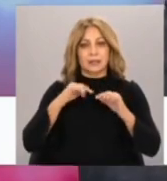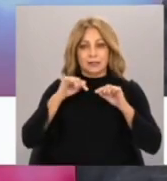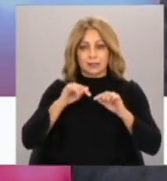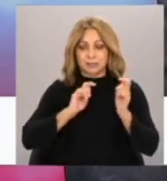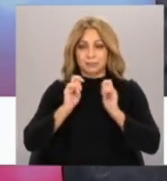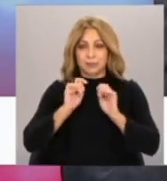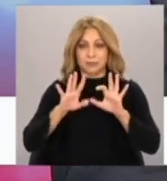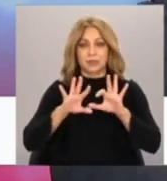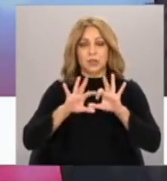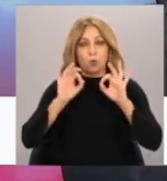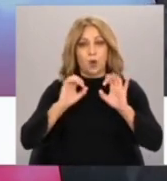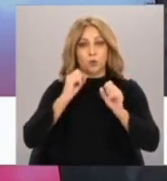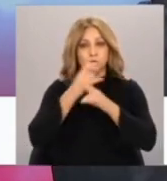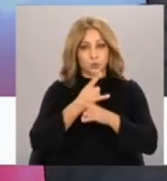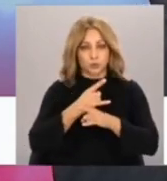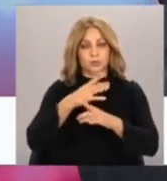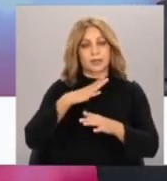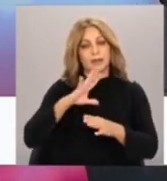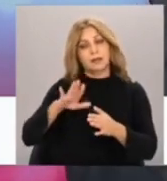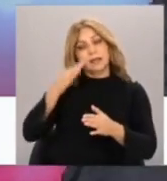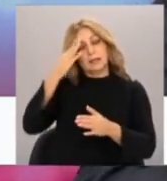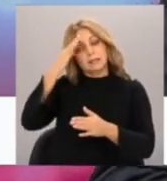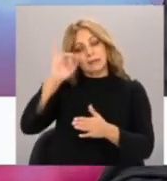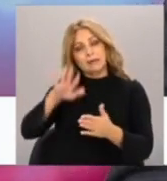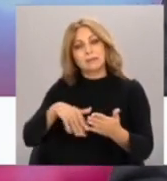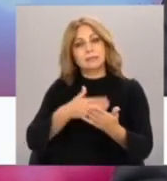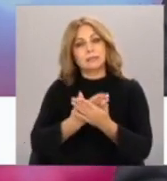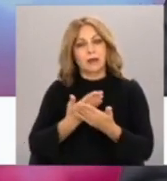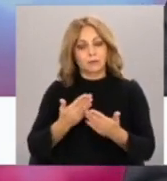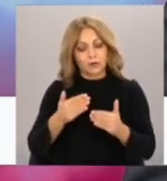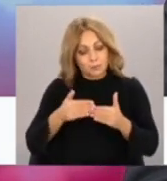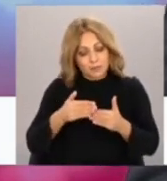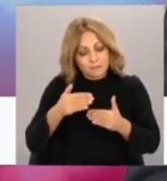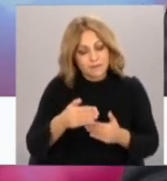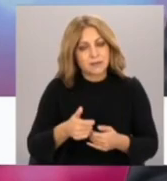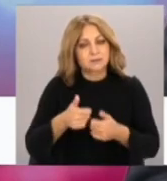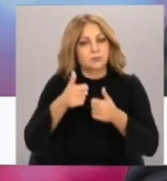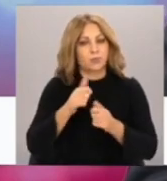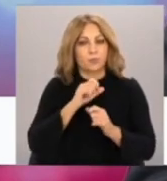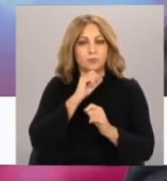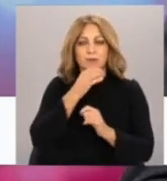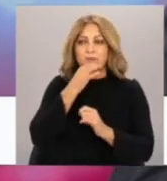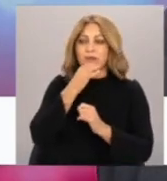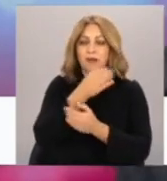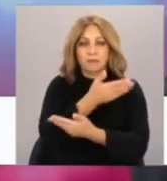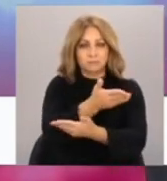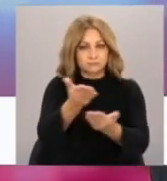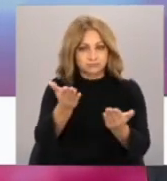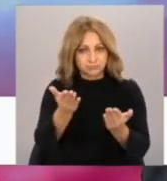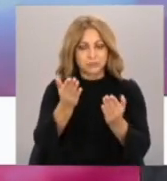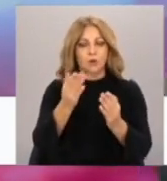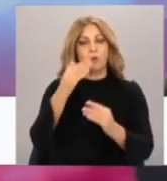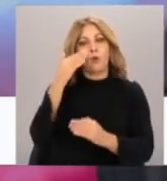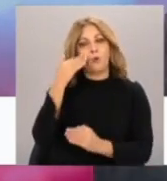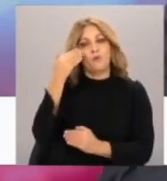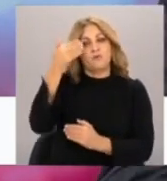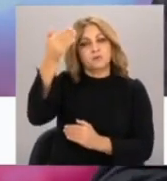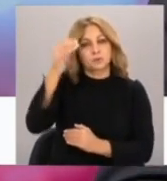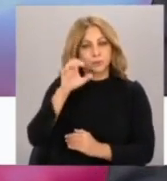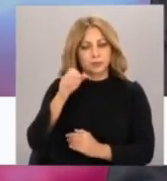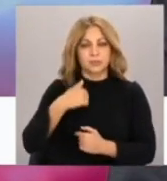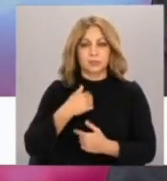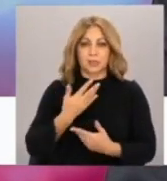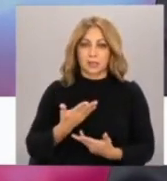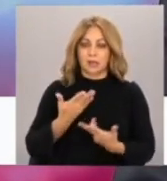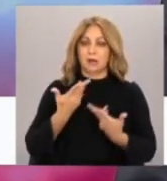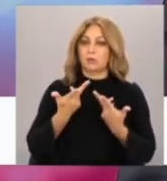trazer ideias para o país estamos a viver um momento de Privilégio poder falar com os nossos concidadãos sobre o futuro do país e que a pessoa sobre a liberdade conceito